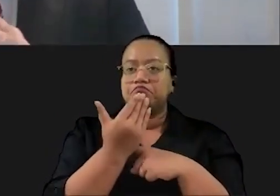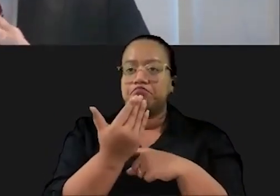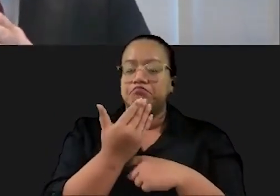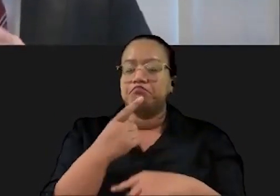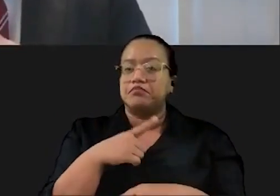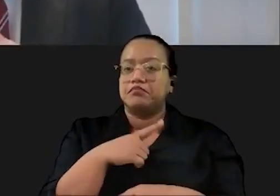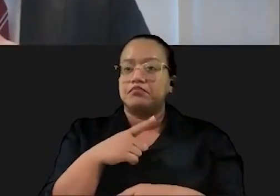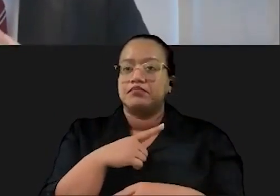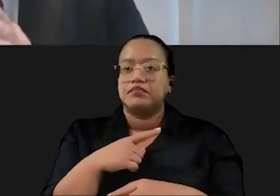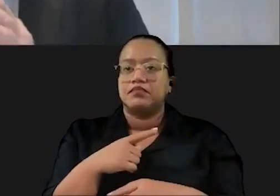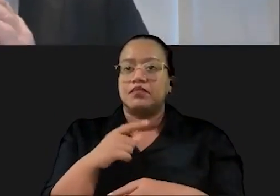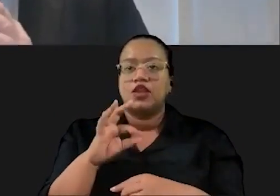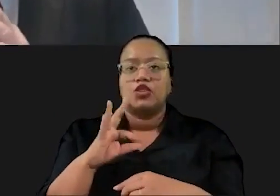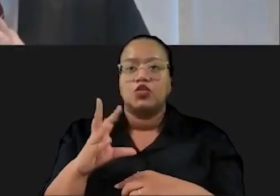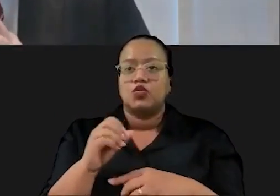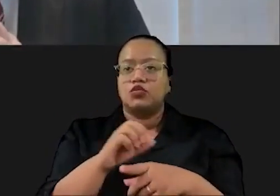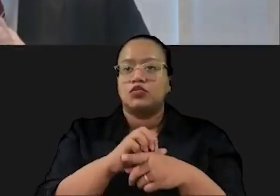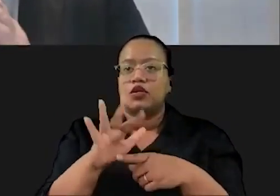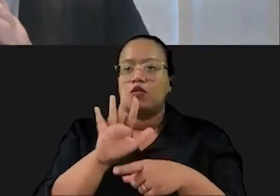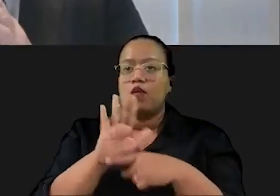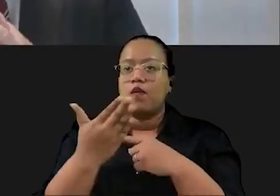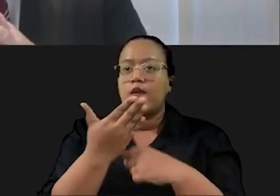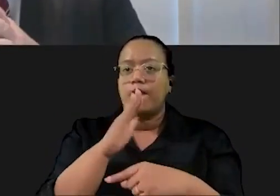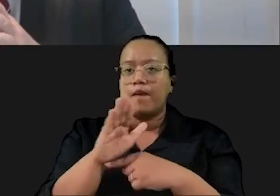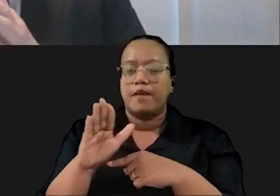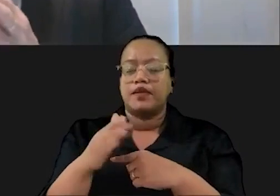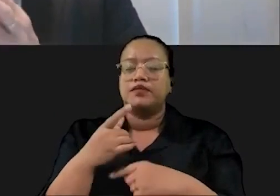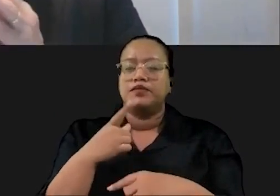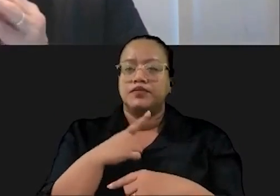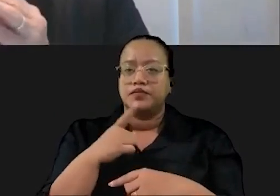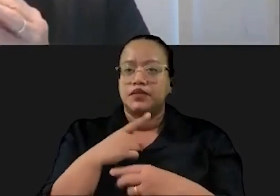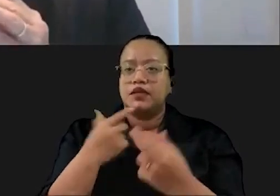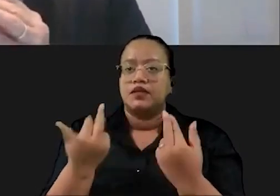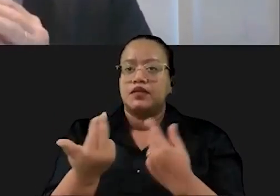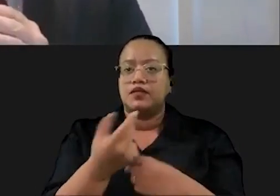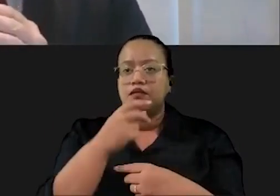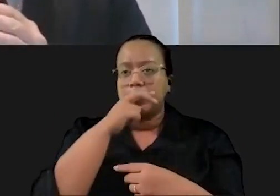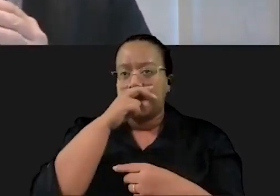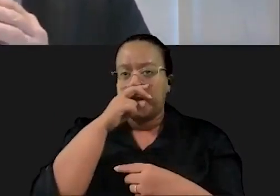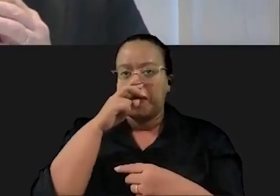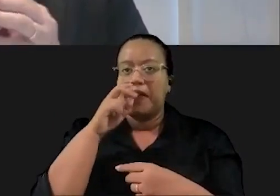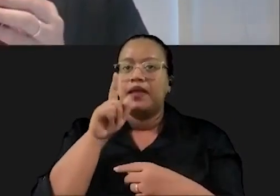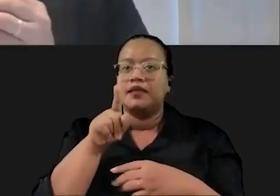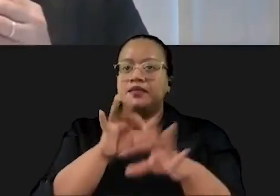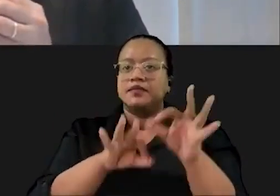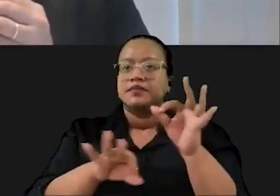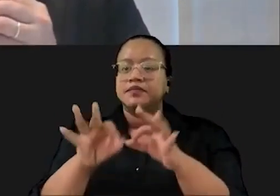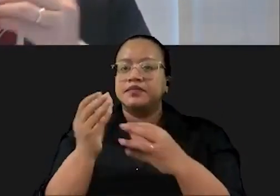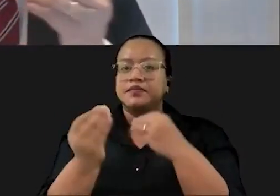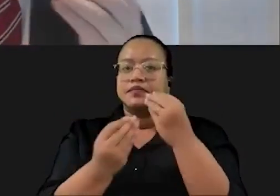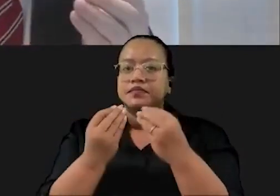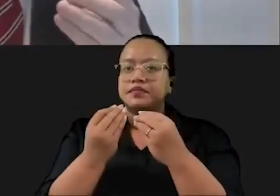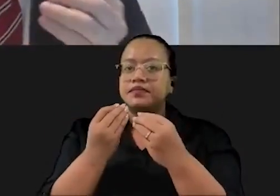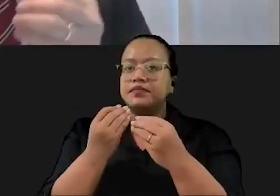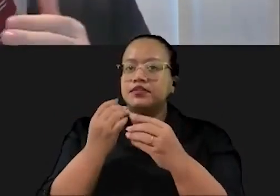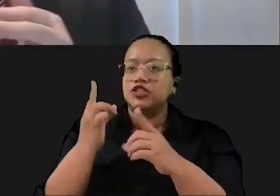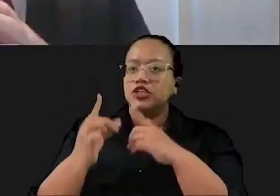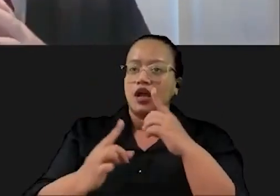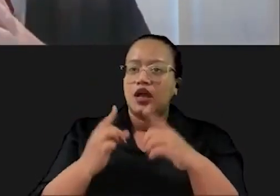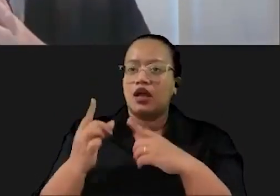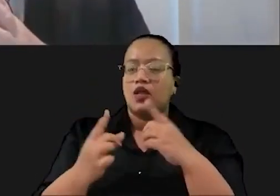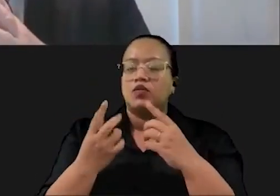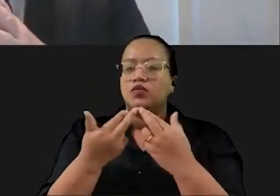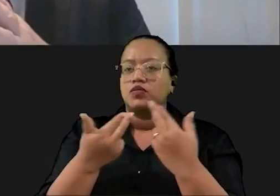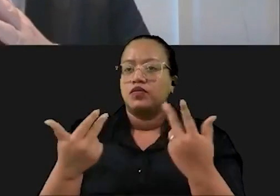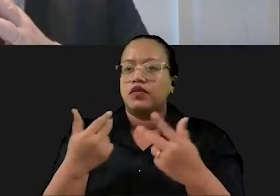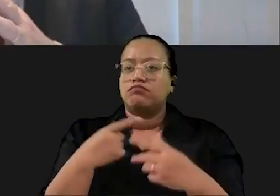os fluxos são construídos a partir de diálogo interinstitucional e visam essa troca, né, de obrigações e